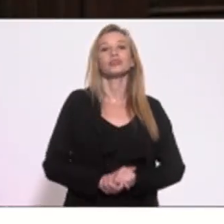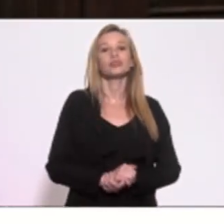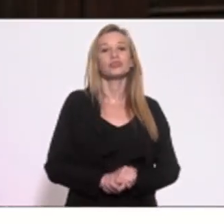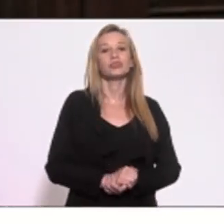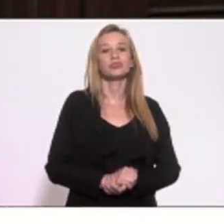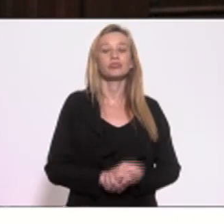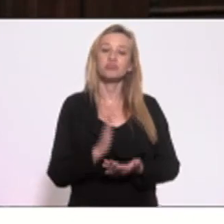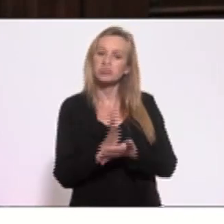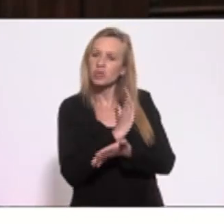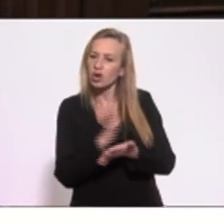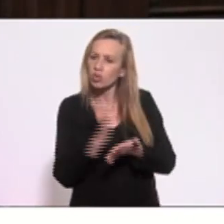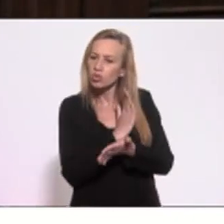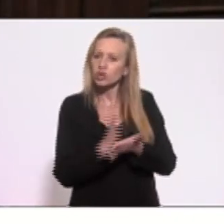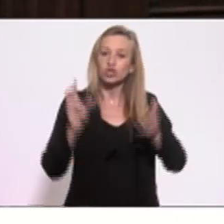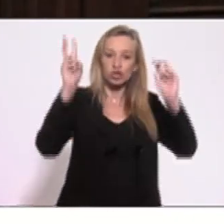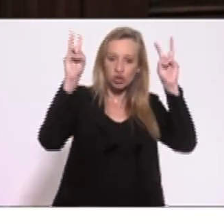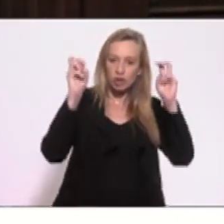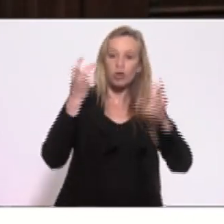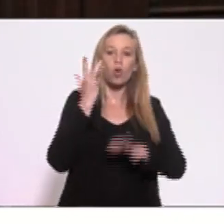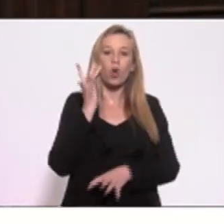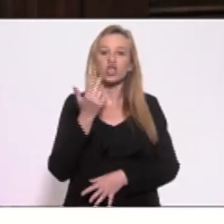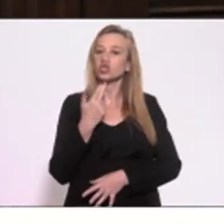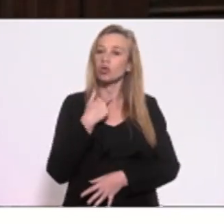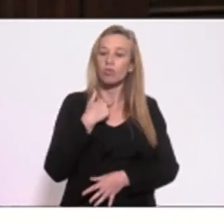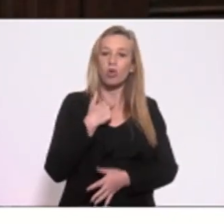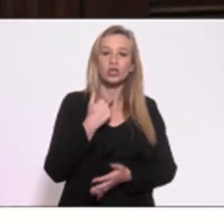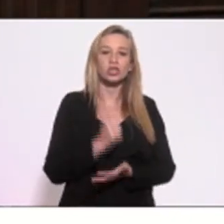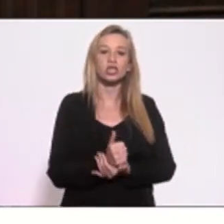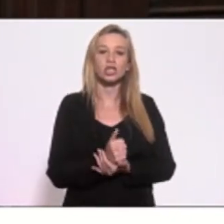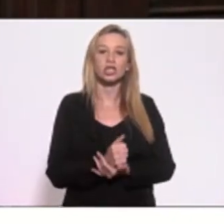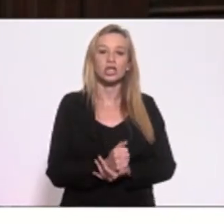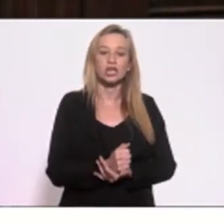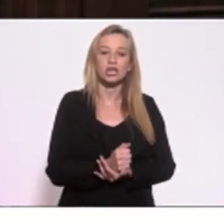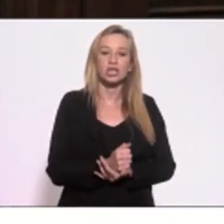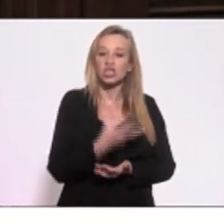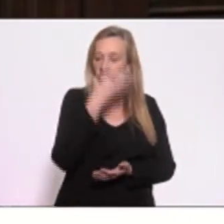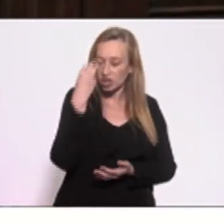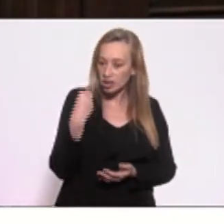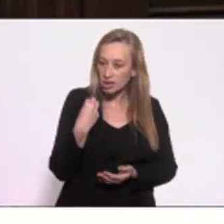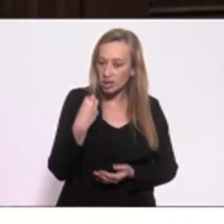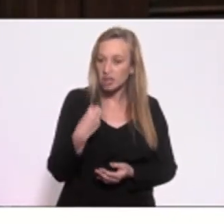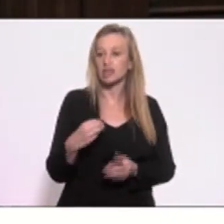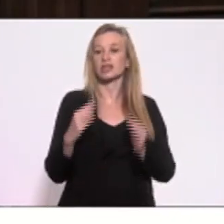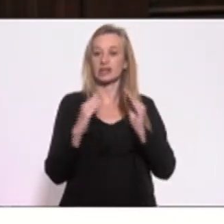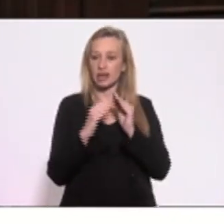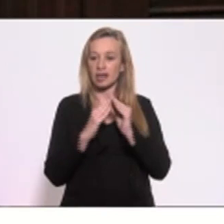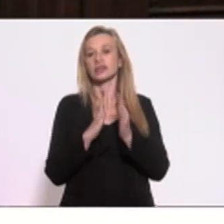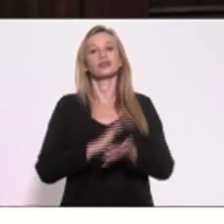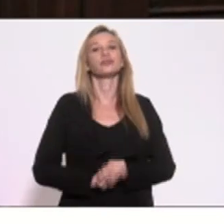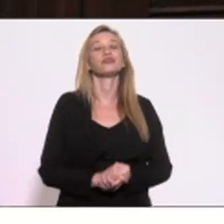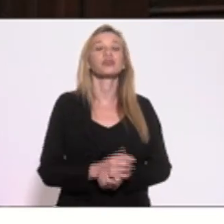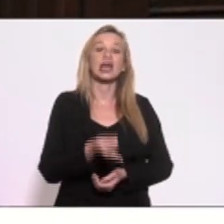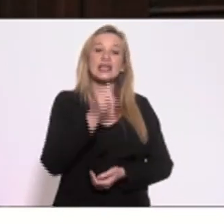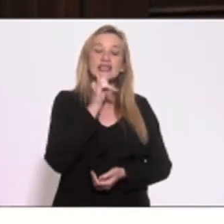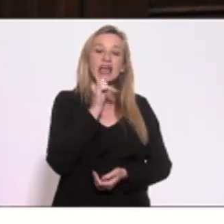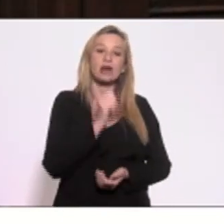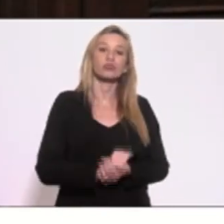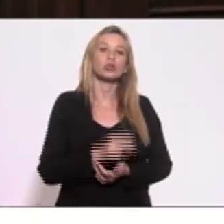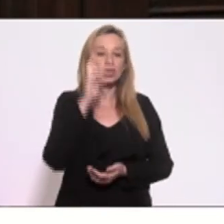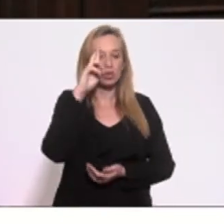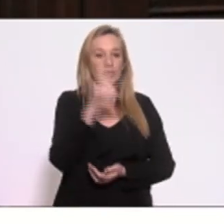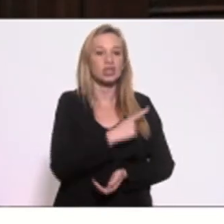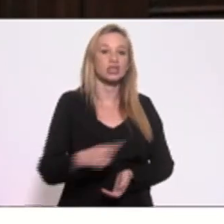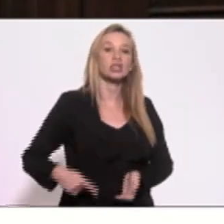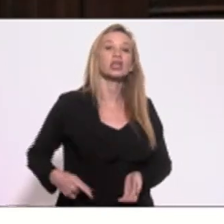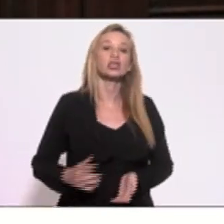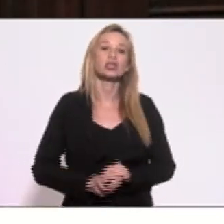por alguns temas que eu acho que não podem passar despercebidos nessa casa. Por exemplo, senhor